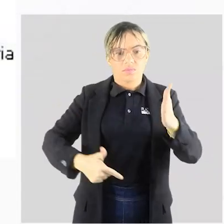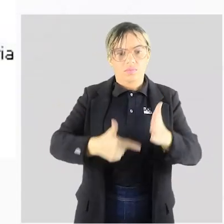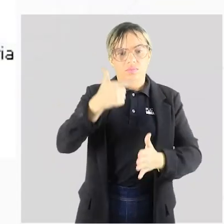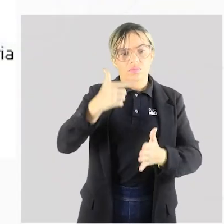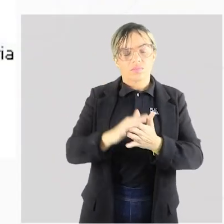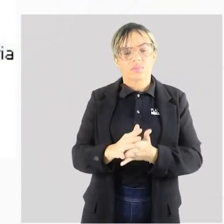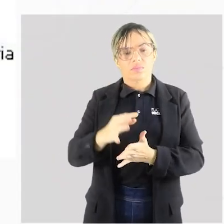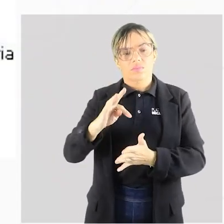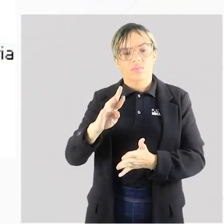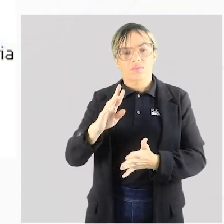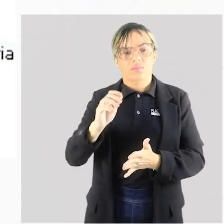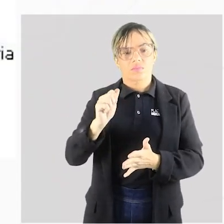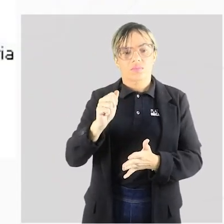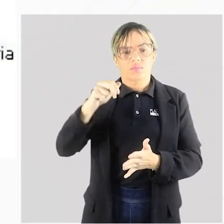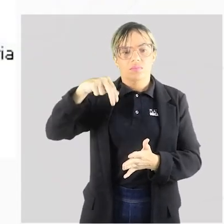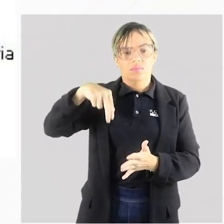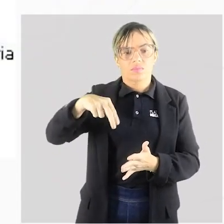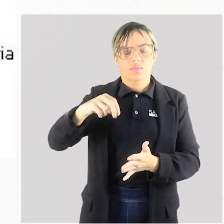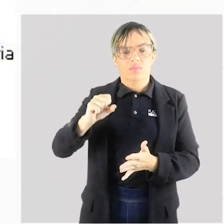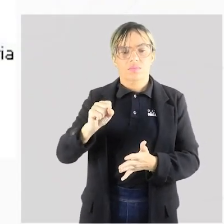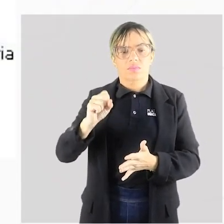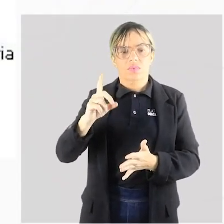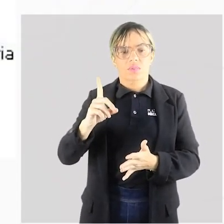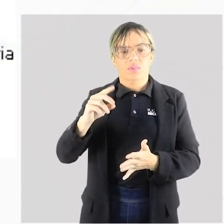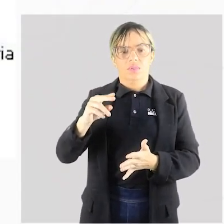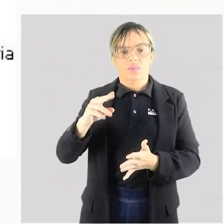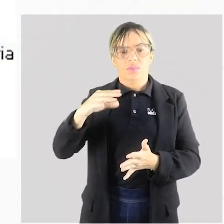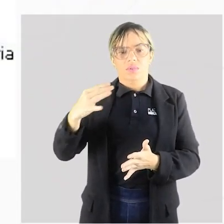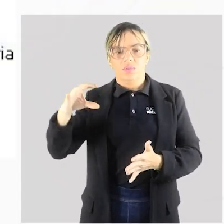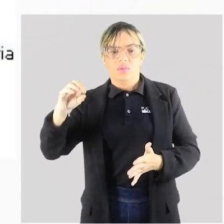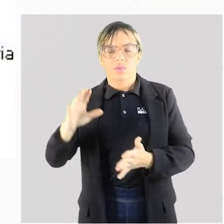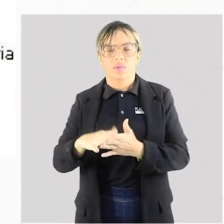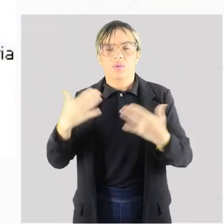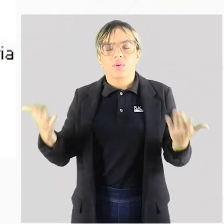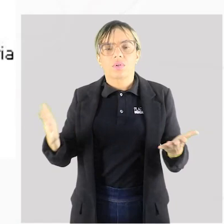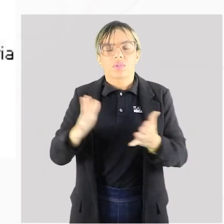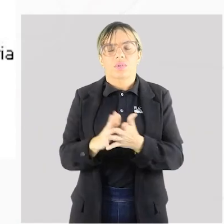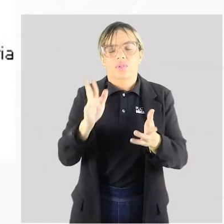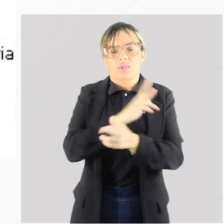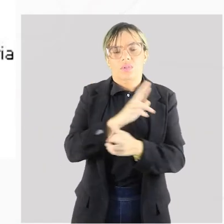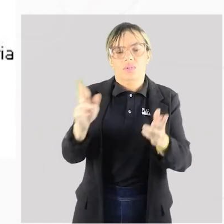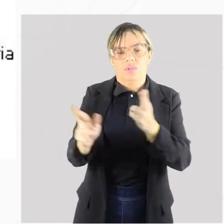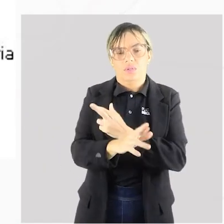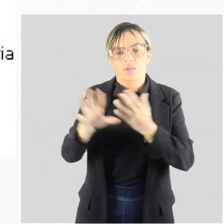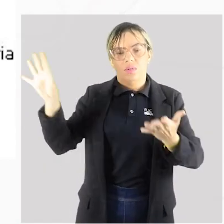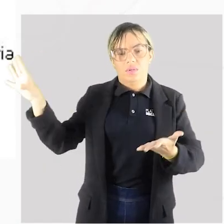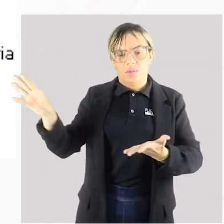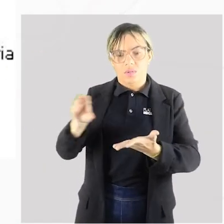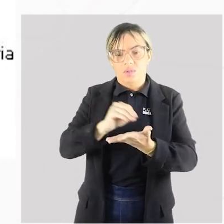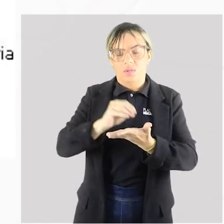colocar é a transdução, tá? O que envolve esse processo?